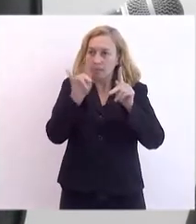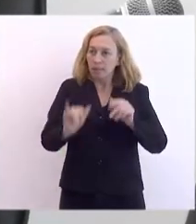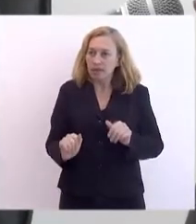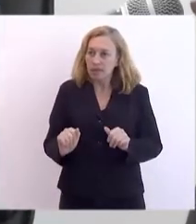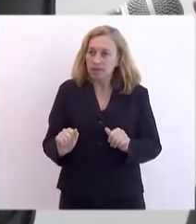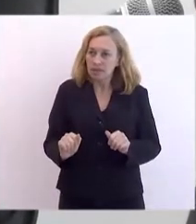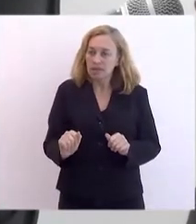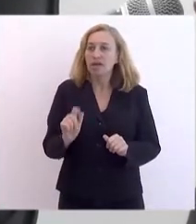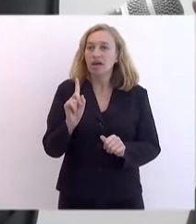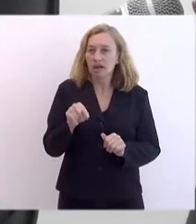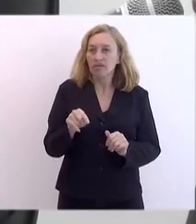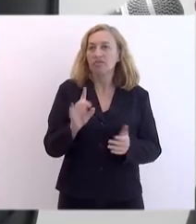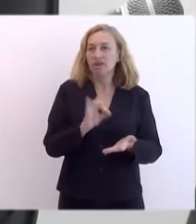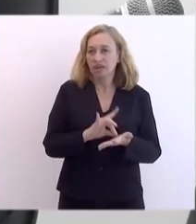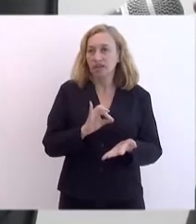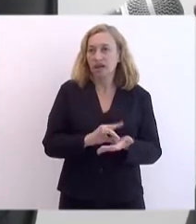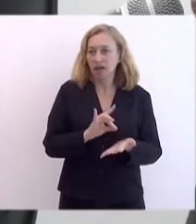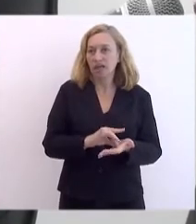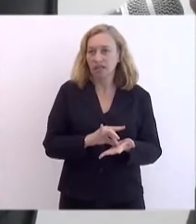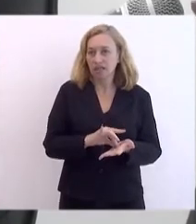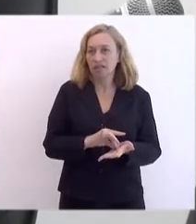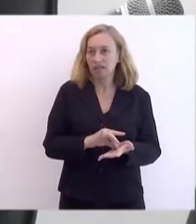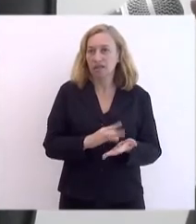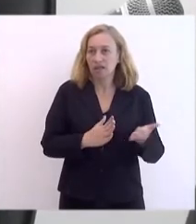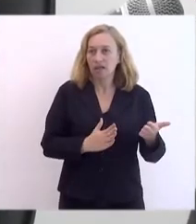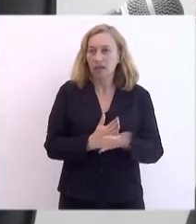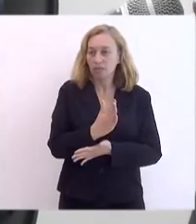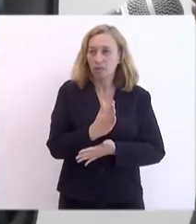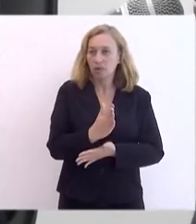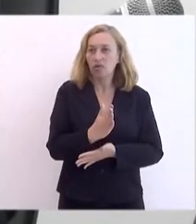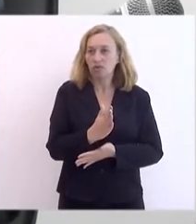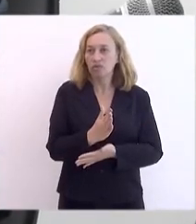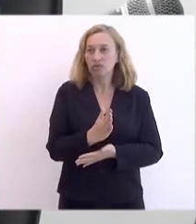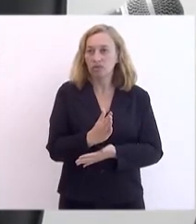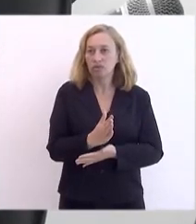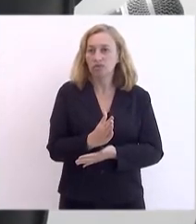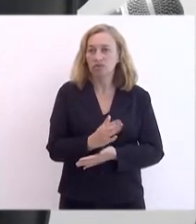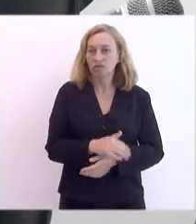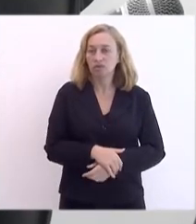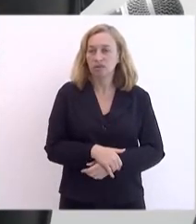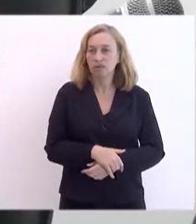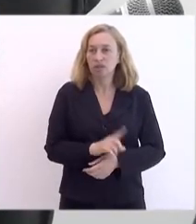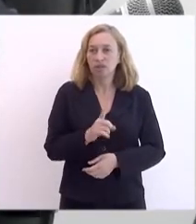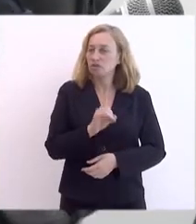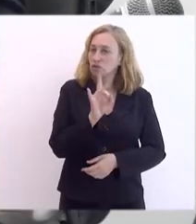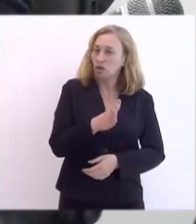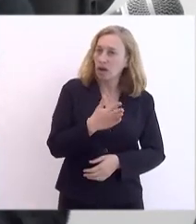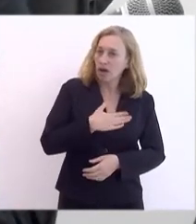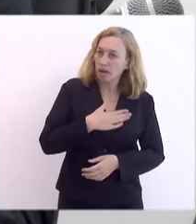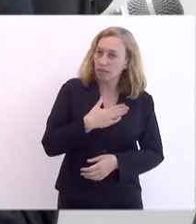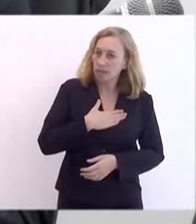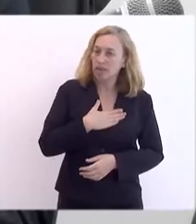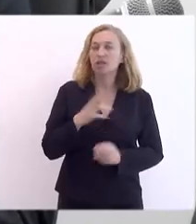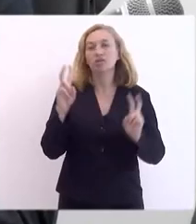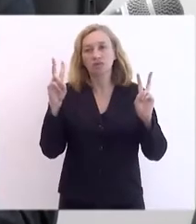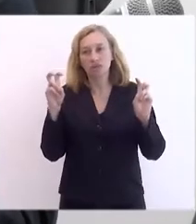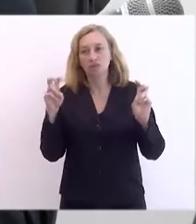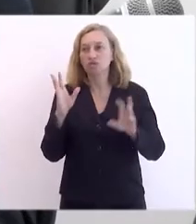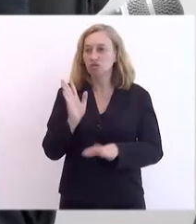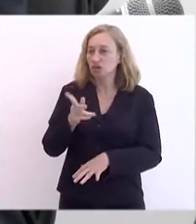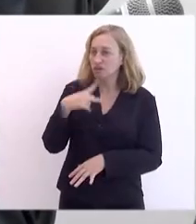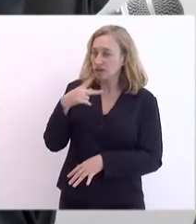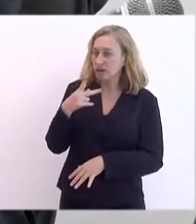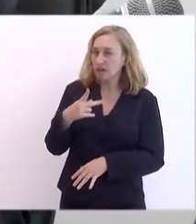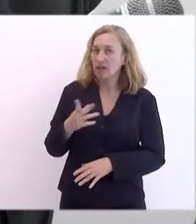desagravo à matéria, vergonha. Inclusive. Eu proponho que a gente aprove um desagravo à matéria. Isso é uma vergonha. Não é só a mim, por conta das questões que eu já levantei.